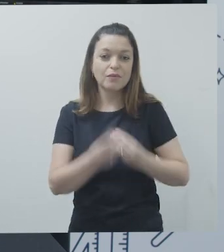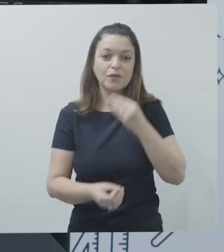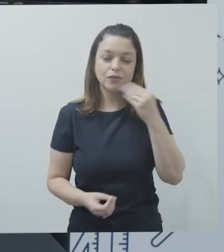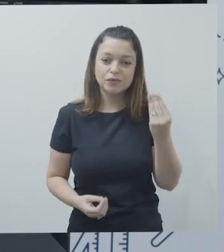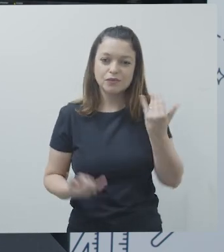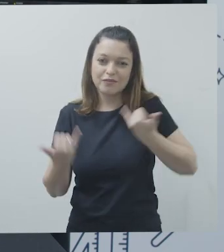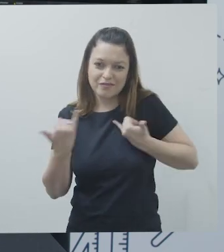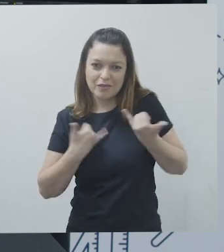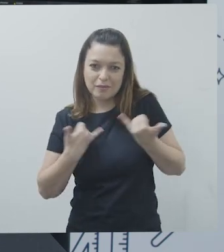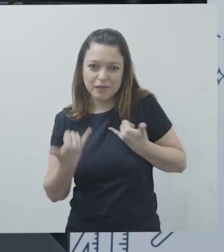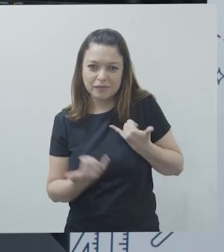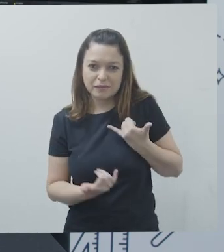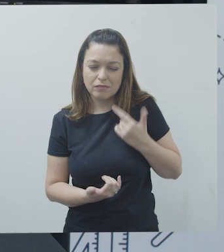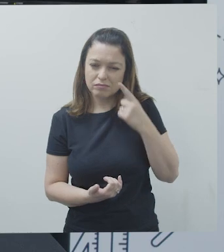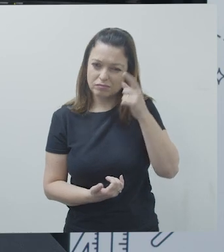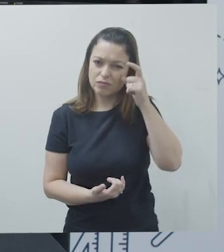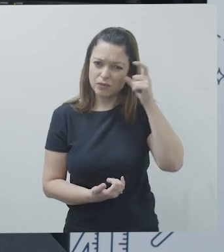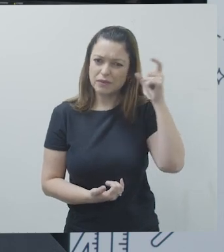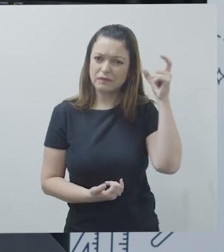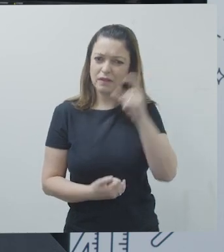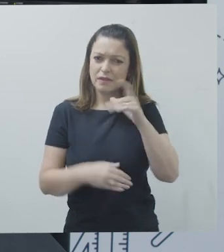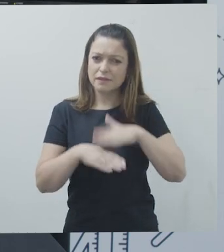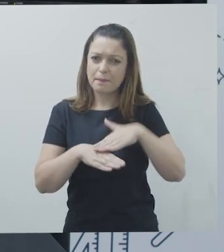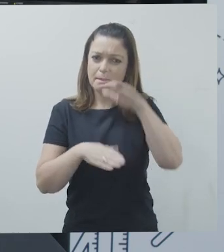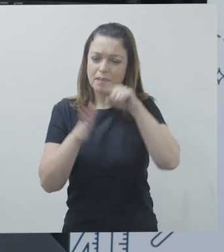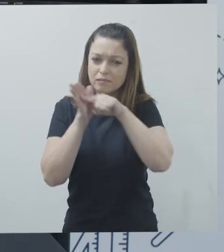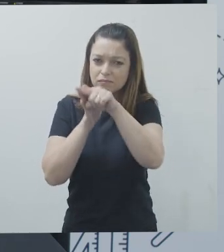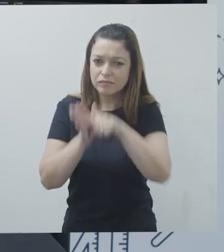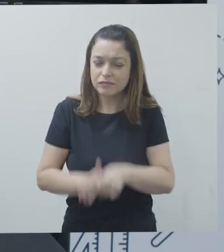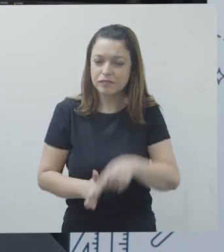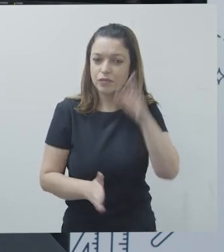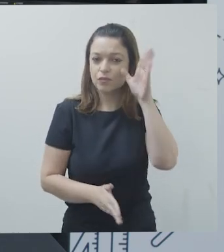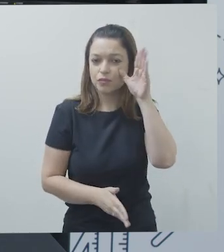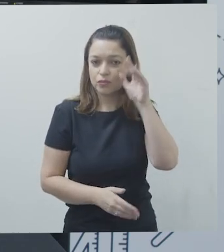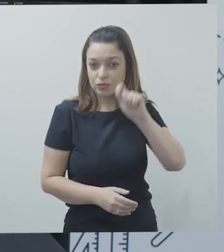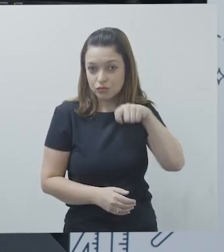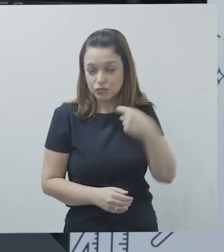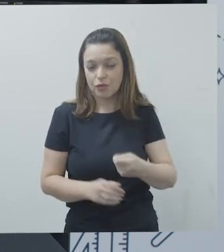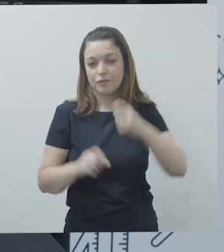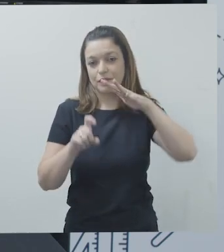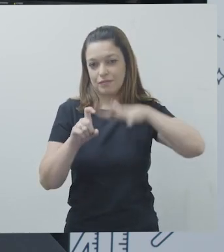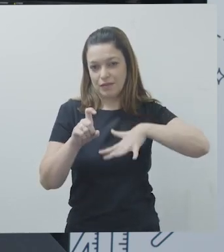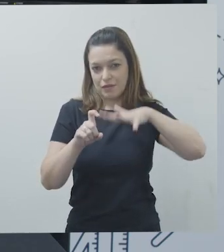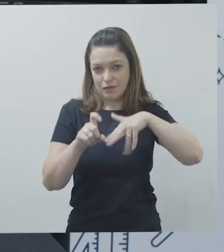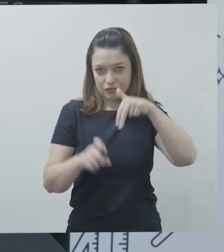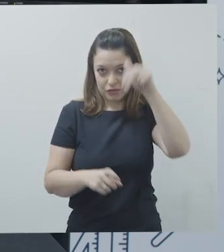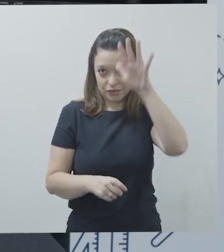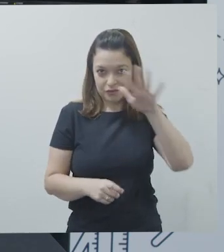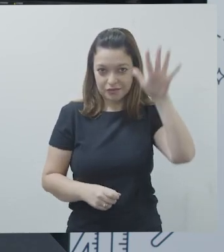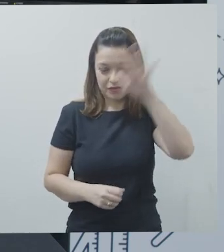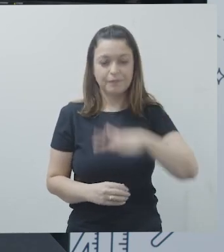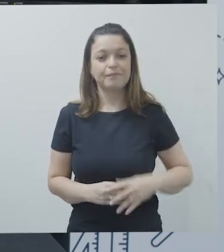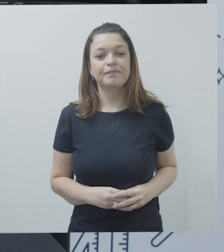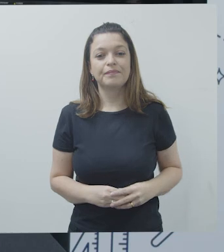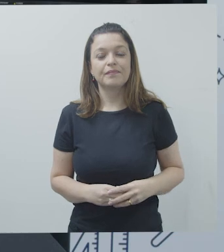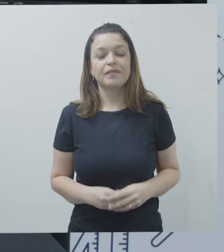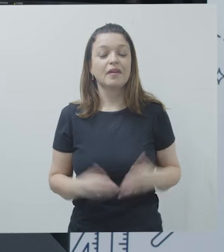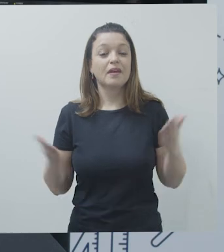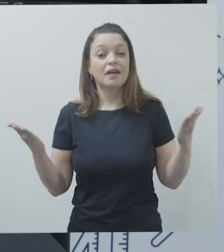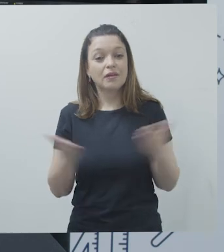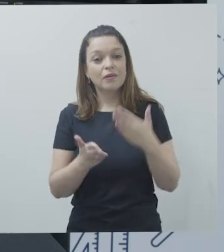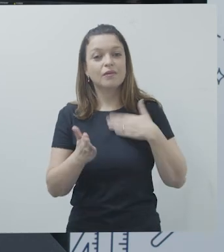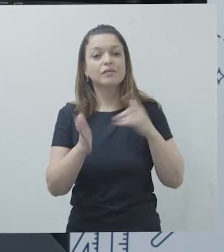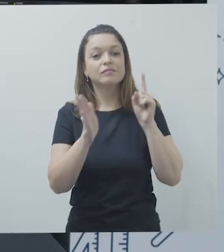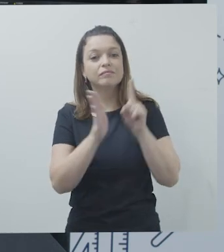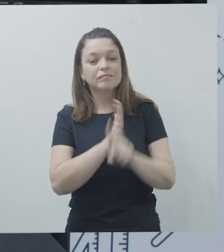ficou interessado em conhecer um pouquinho mais sobre a mitologia nórdica? Agora, eu convido você para nós fazermos uma atividade